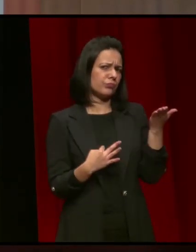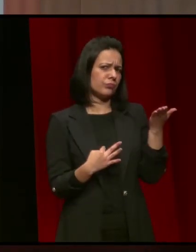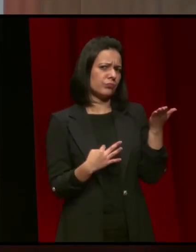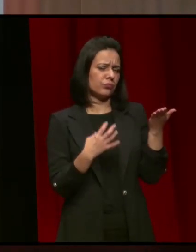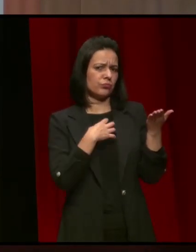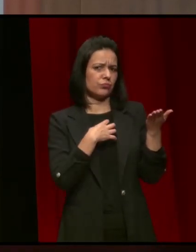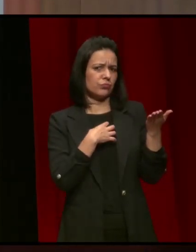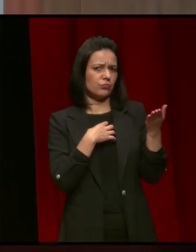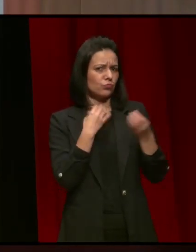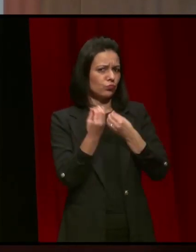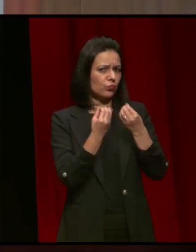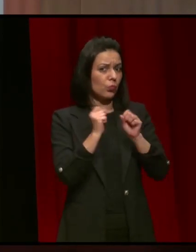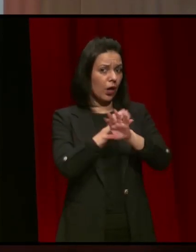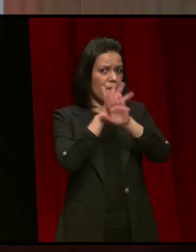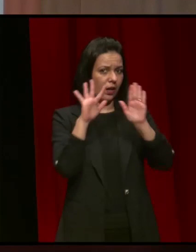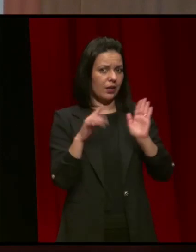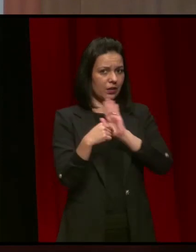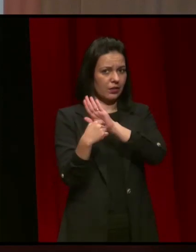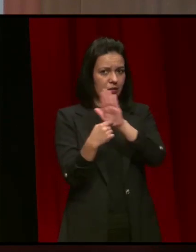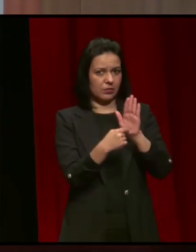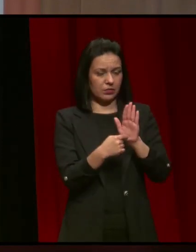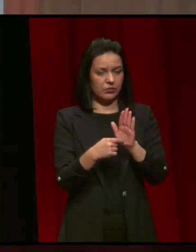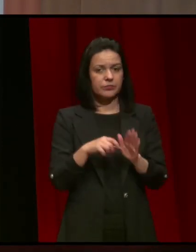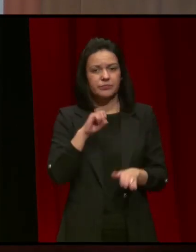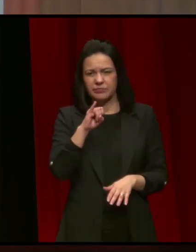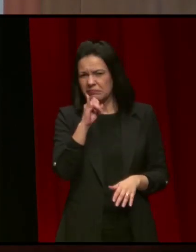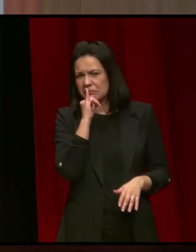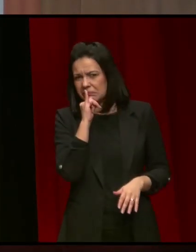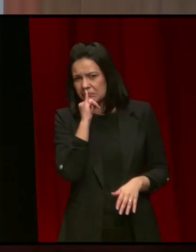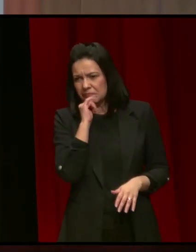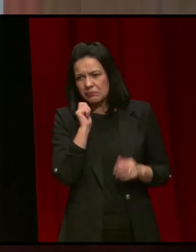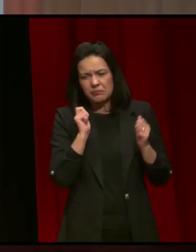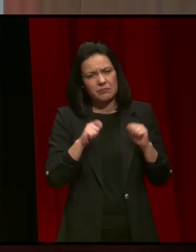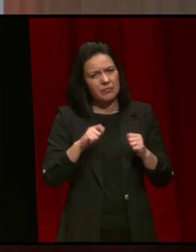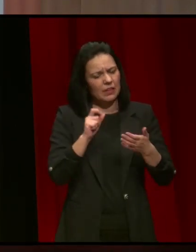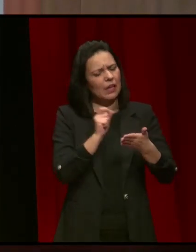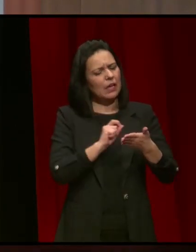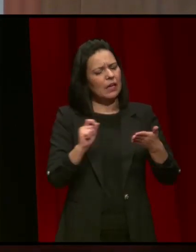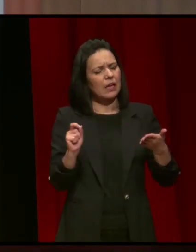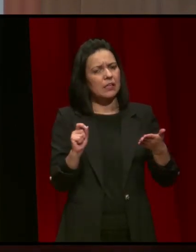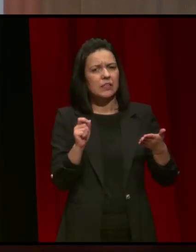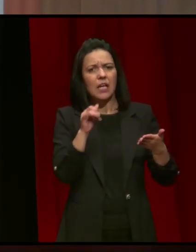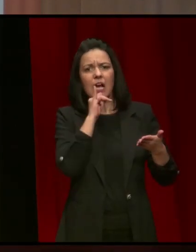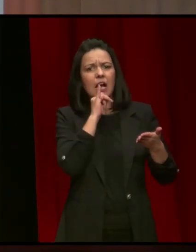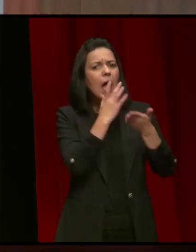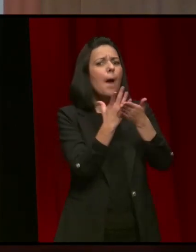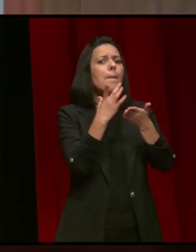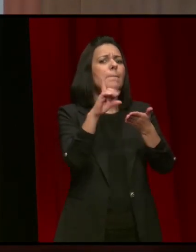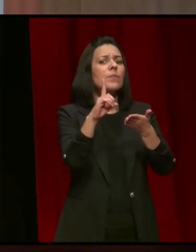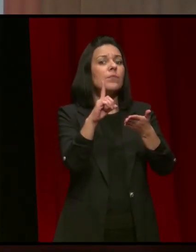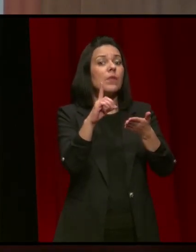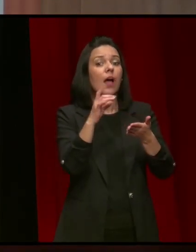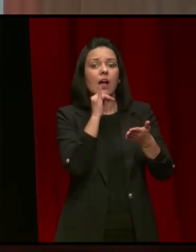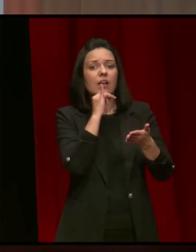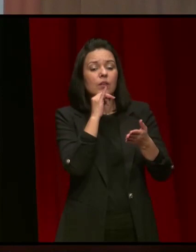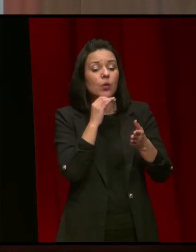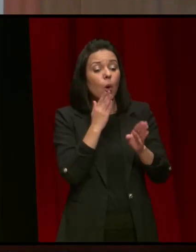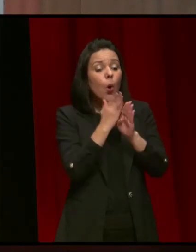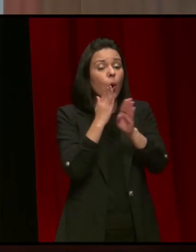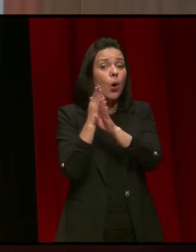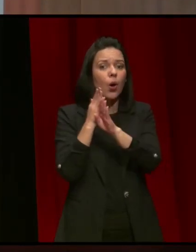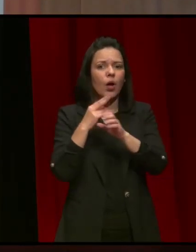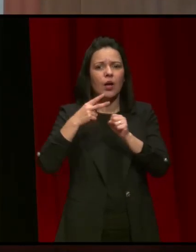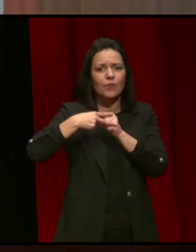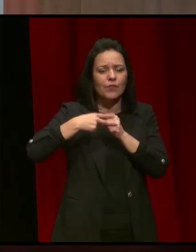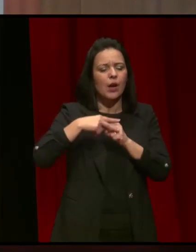lê um texto bíblico, pega uma canetinha assim, ó, e vê quantos verbos tem no texto em português.